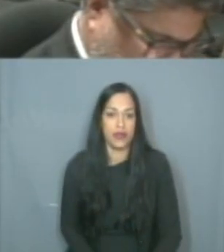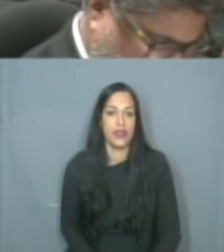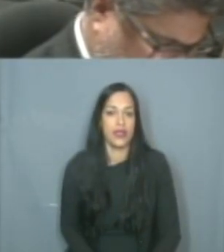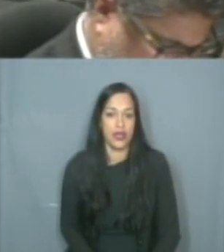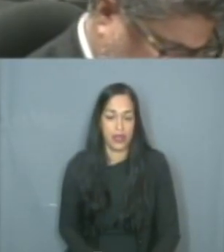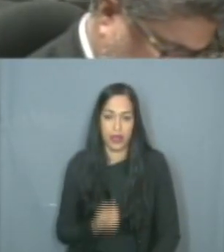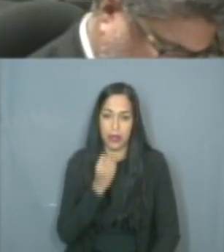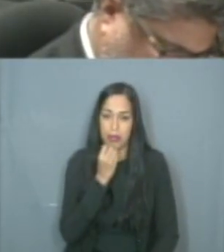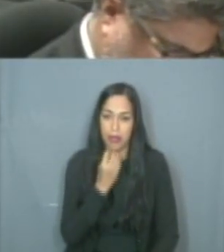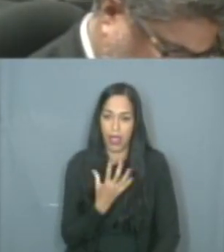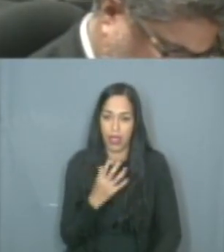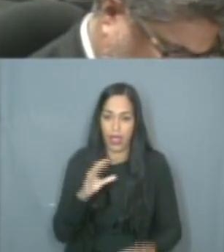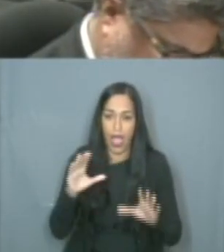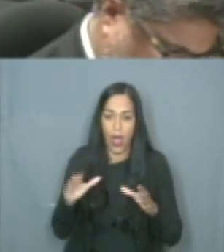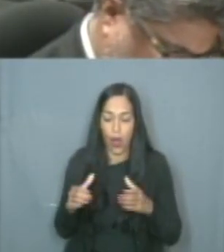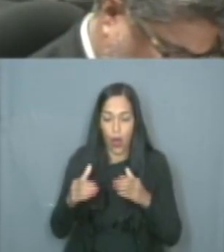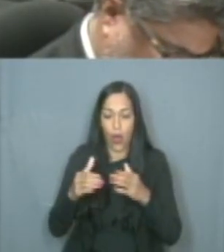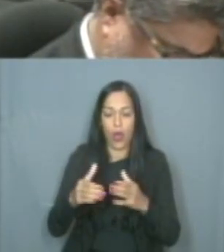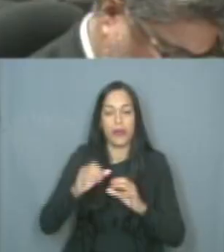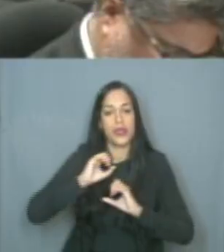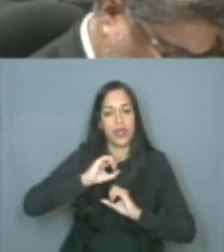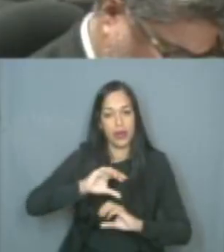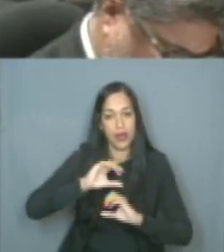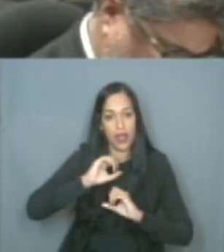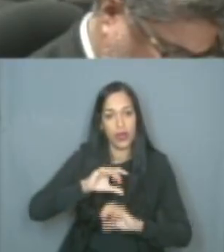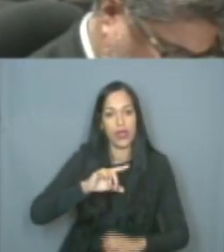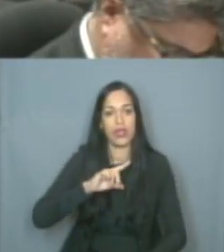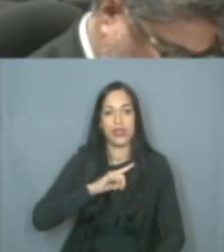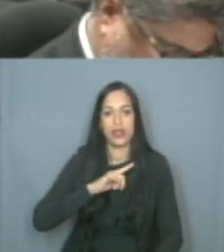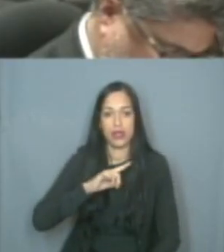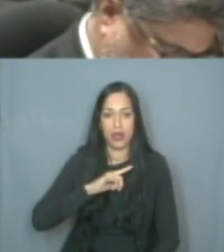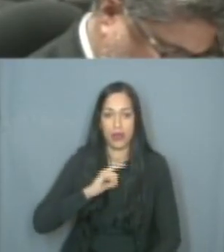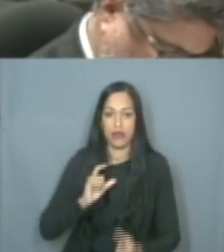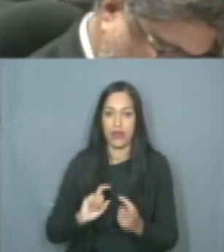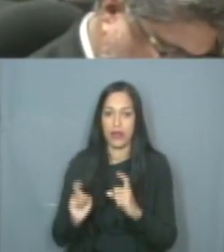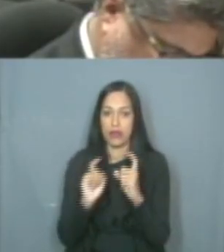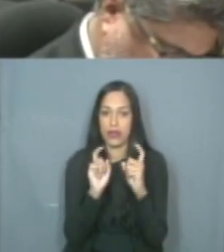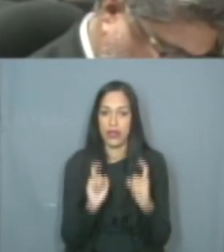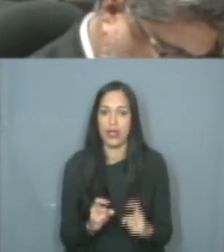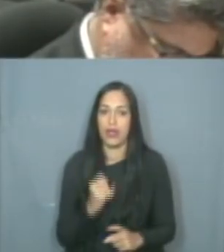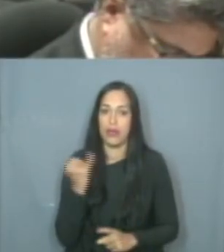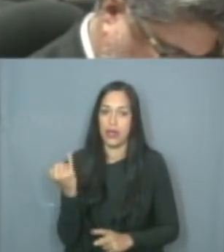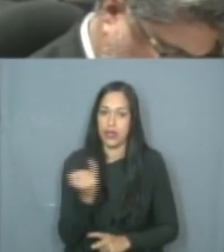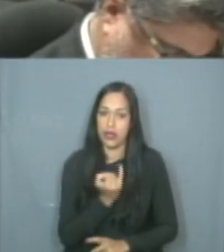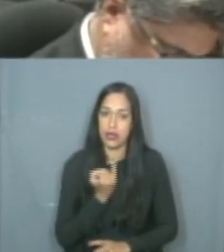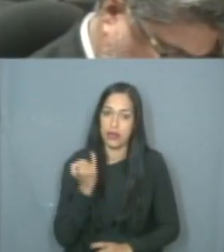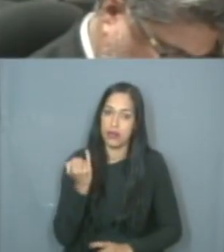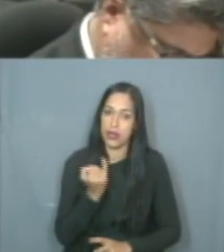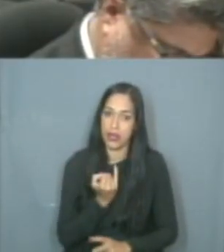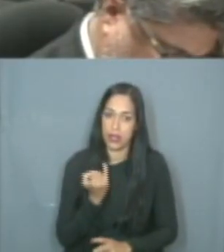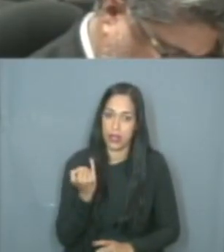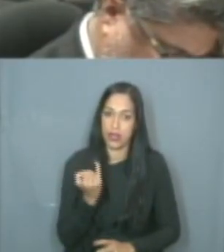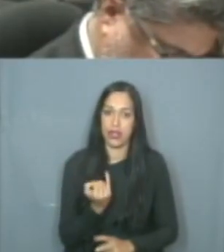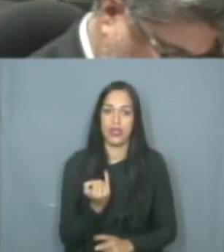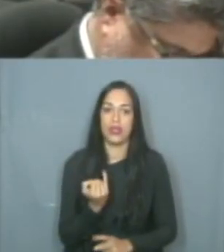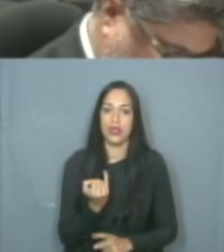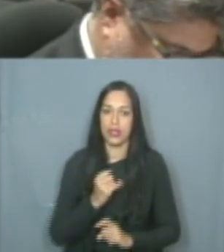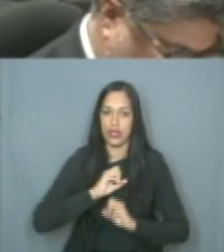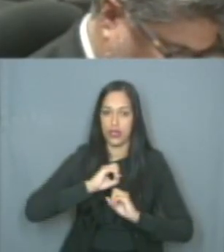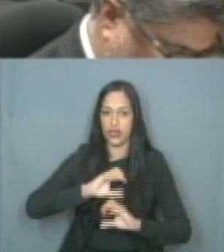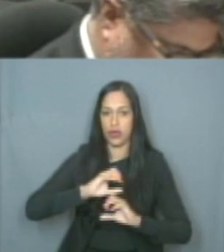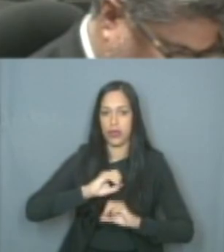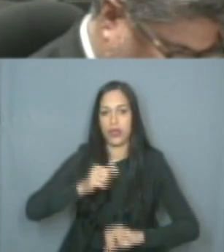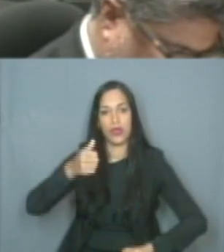muito bem a Comissão de Educação. Ali nós temos debates importantes sobre uma educação